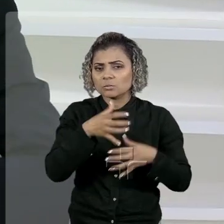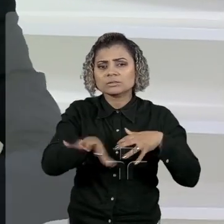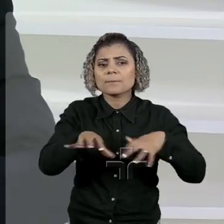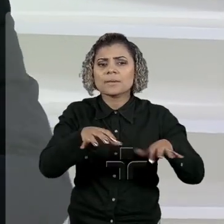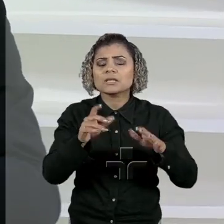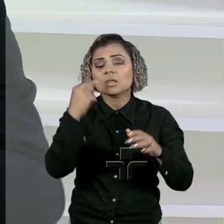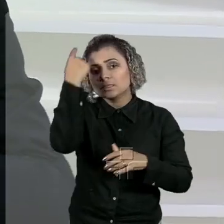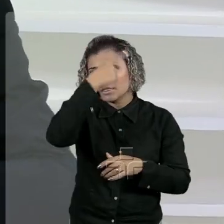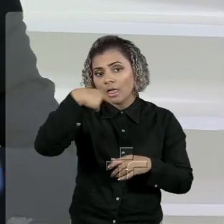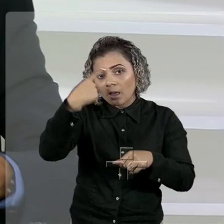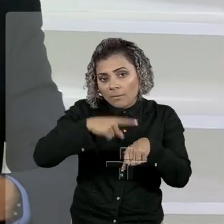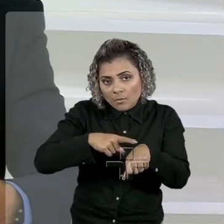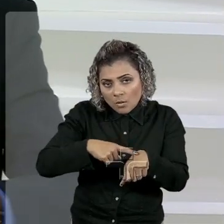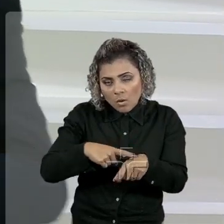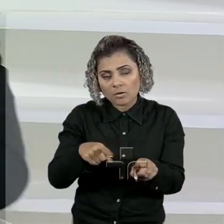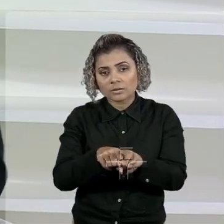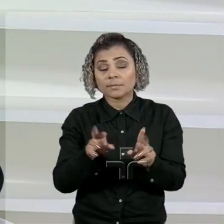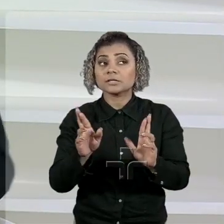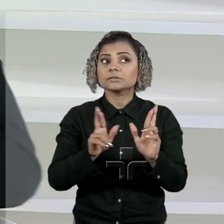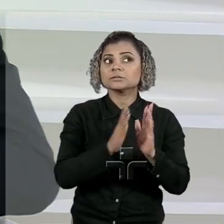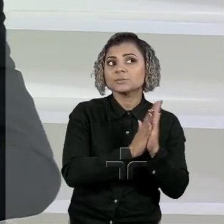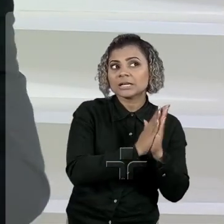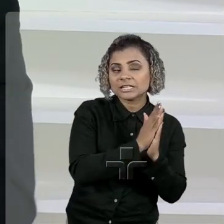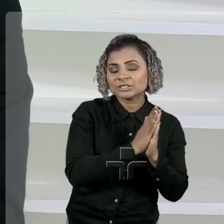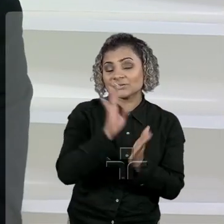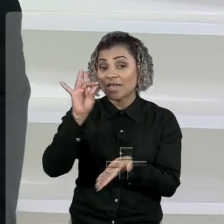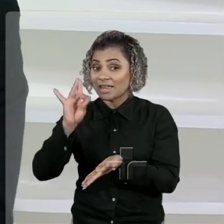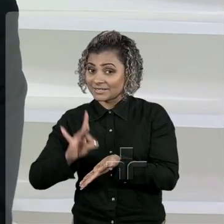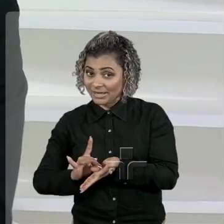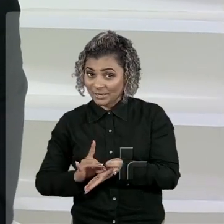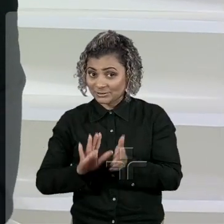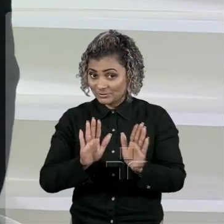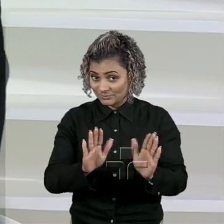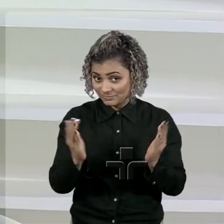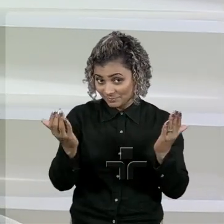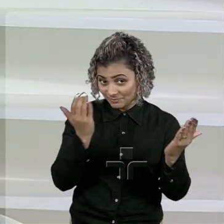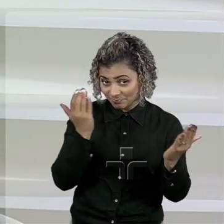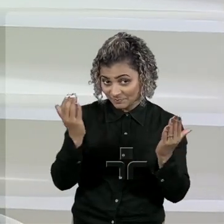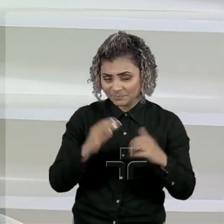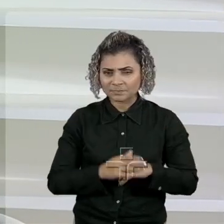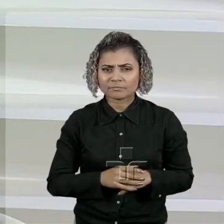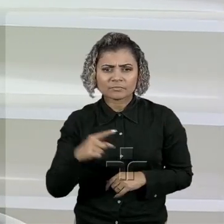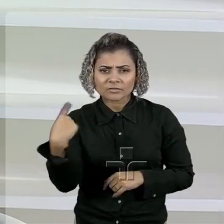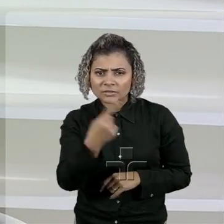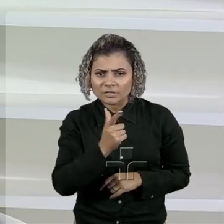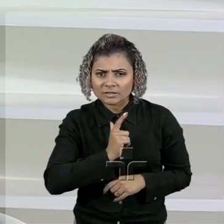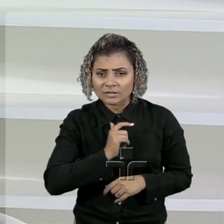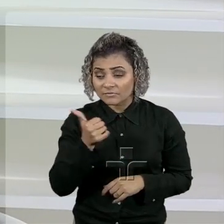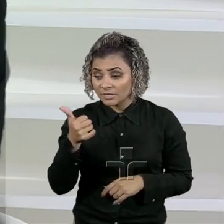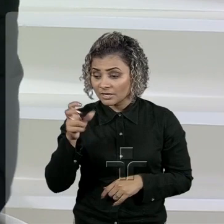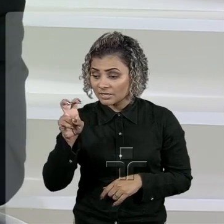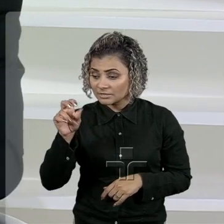que vou trabalhar aqui com a ideia da expectativa e da realidade. Vocês